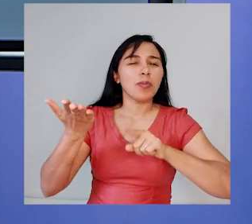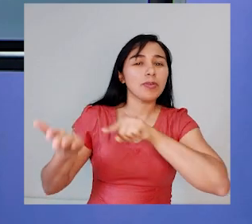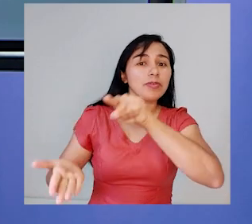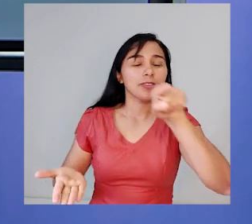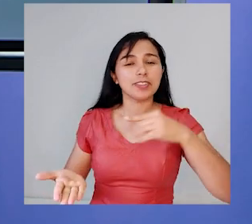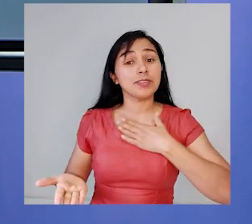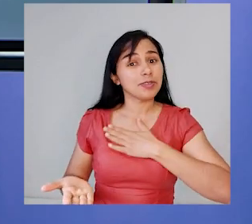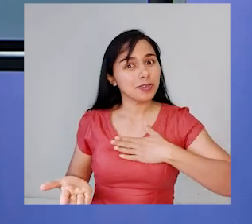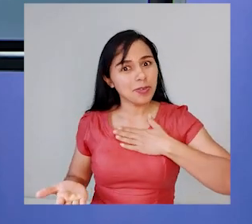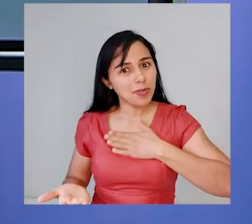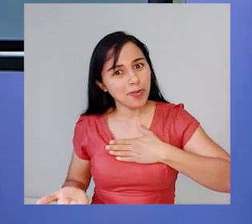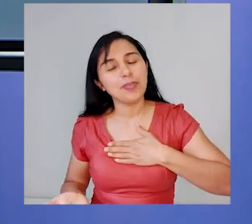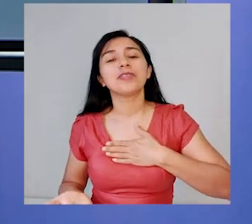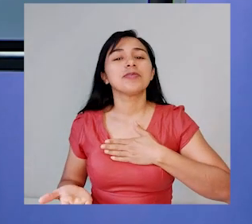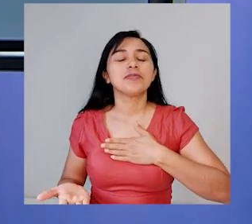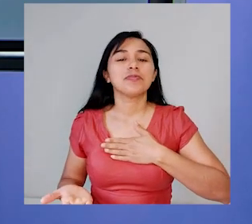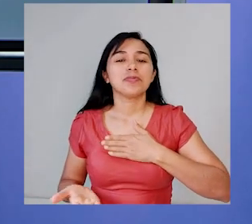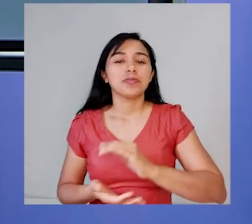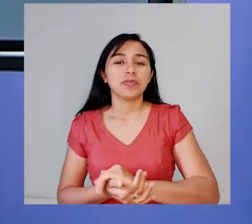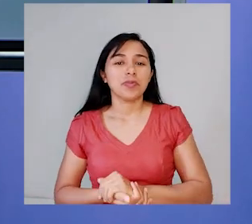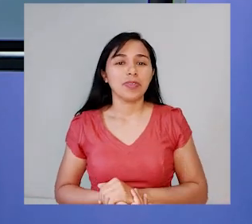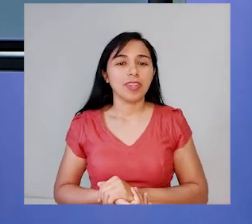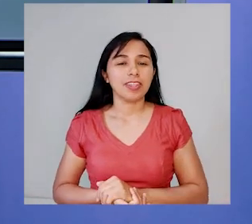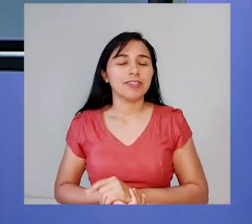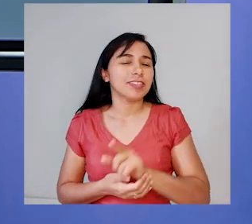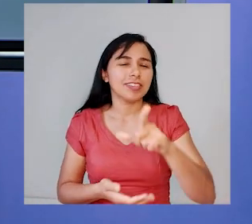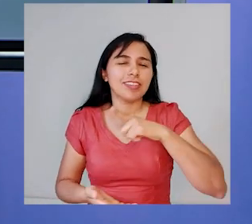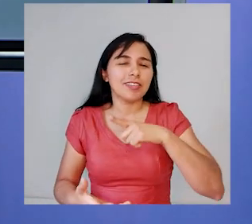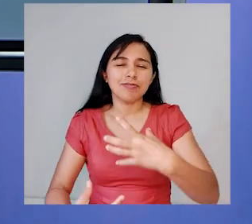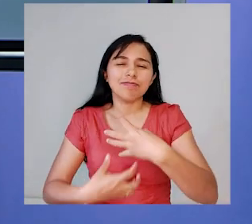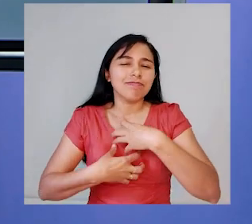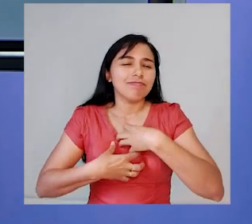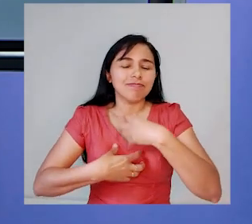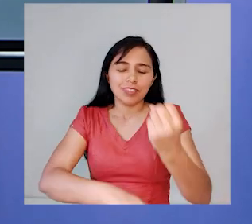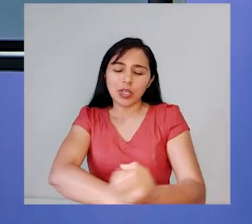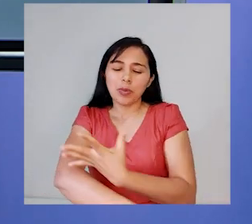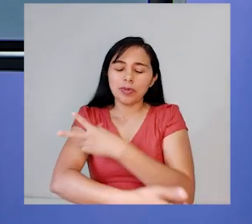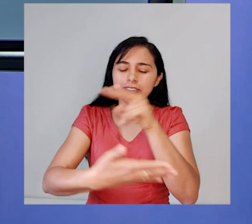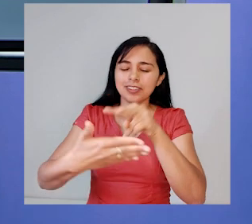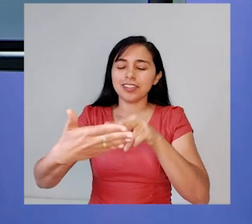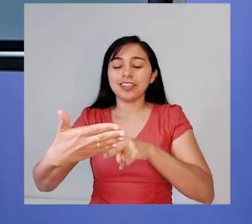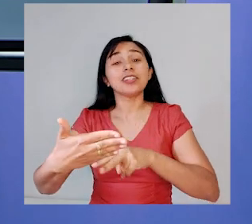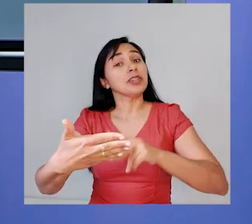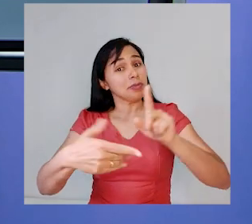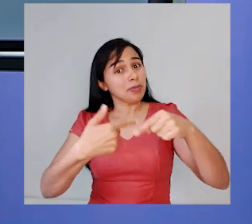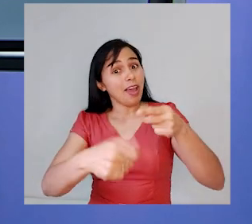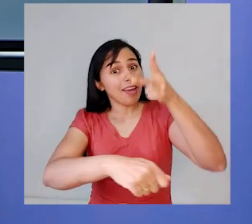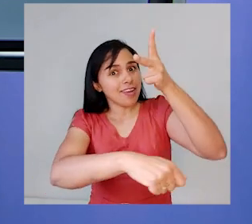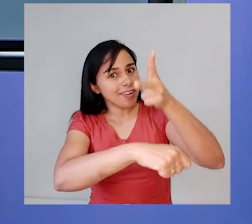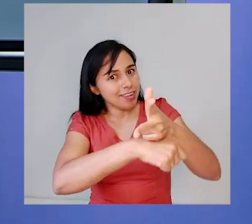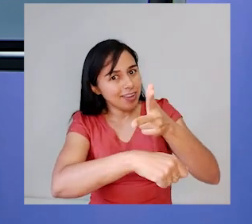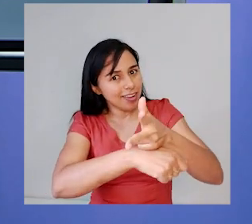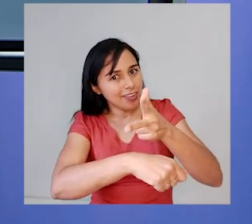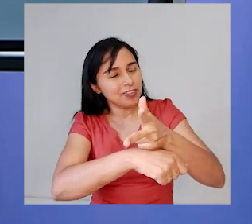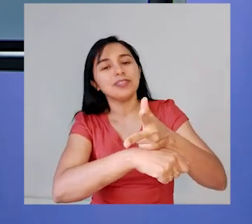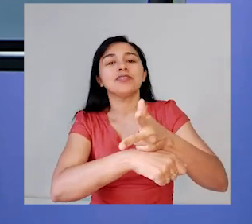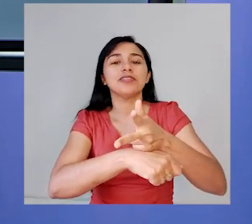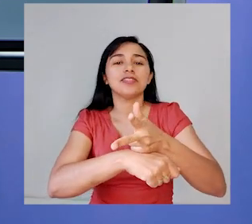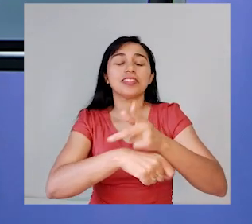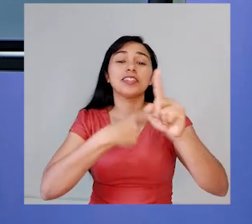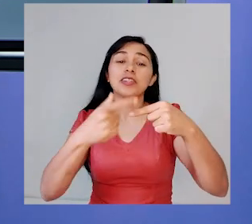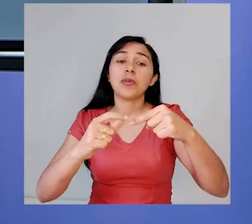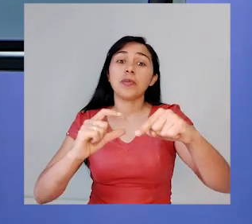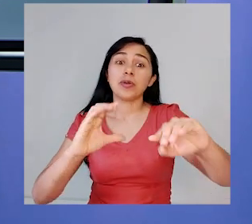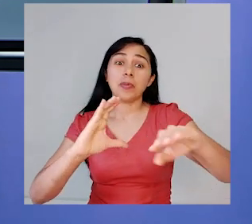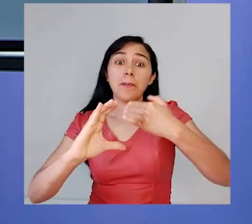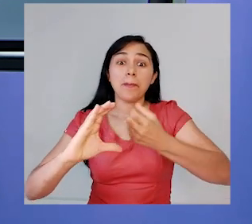algum poema que cause algum sentimento, alguma emoção. Grava um vídeo declamando esse poema e manda para o número que está aparecendo